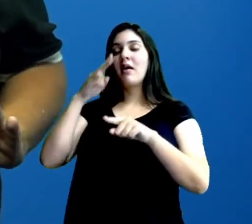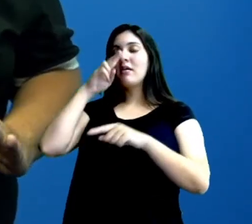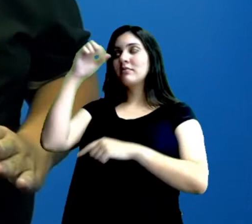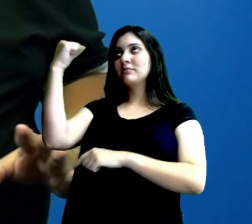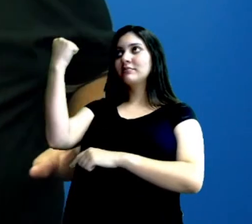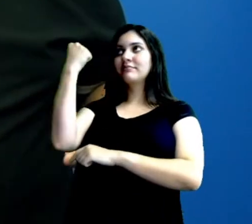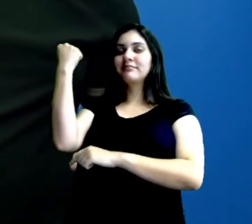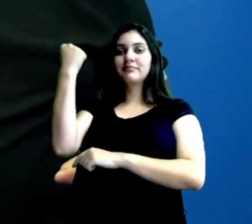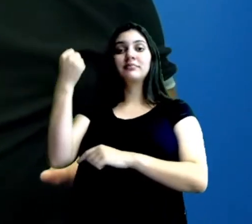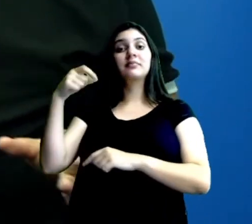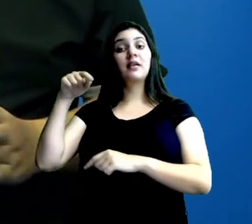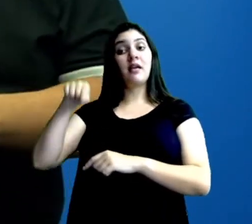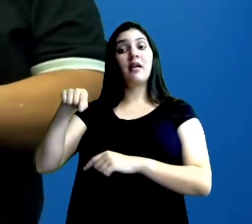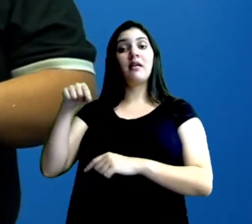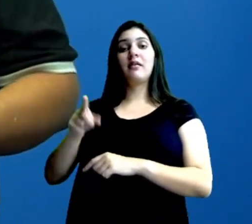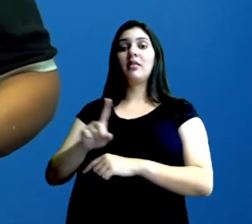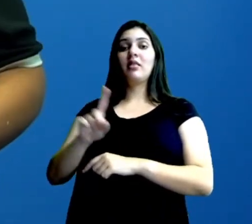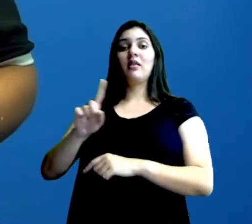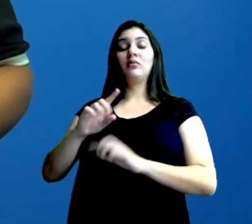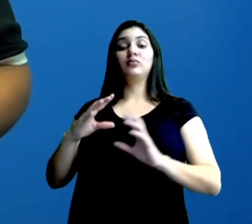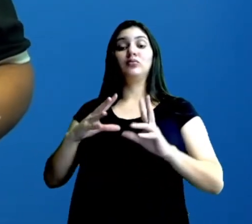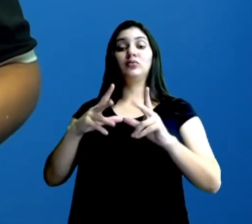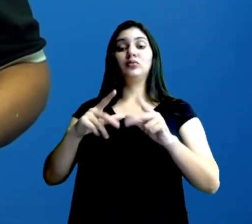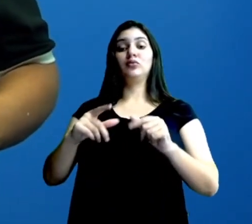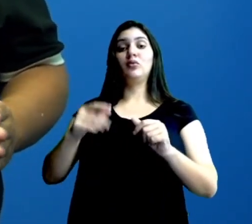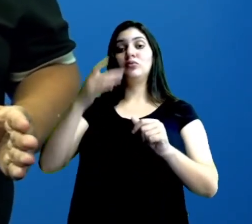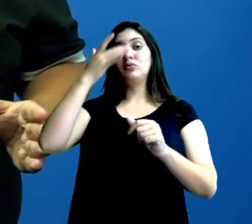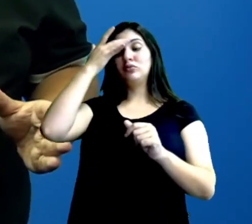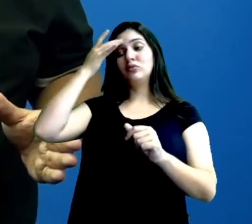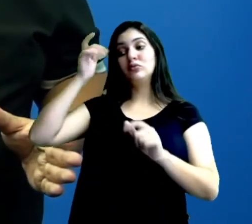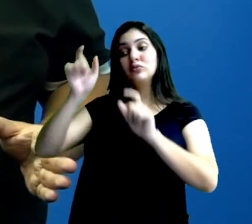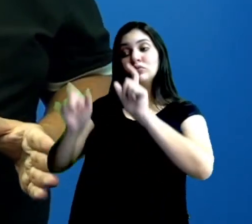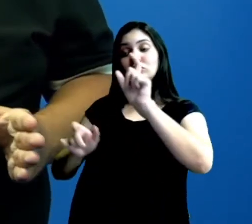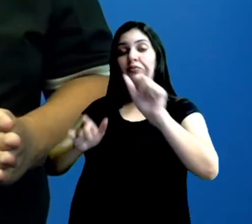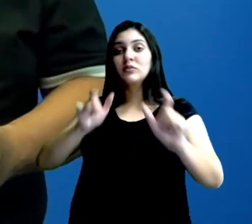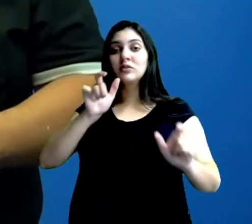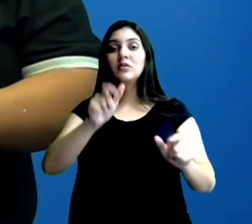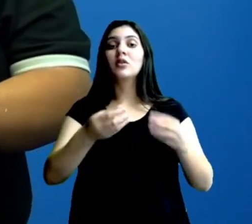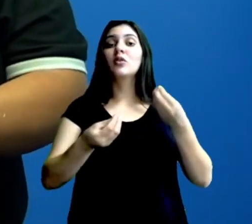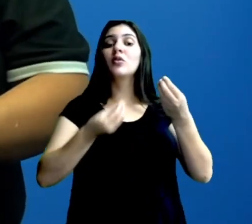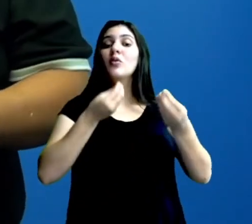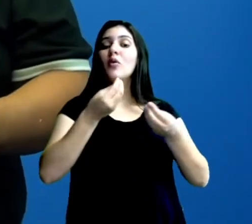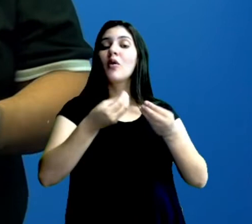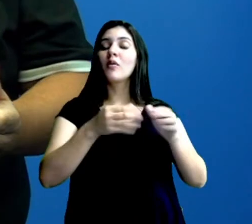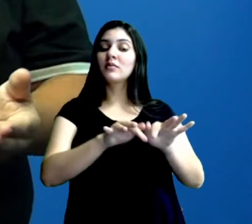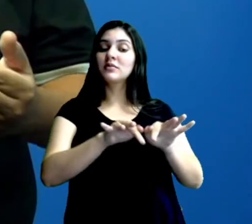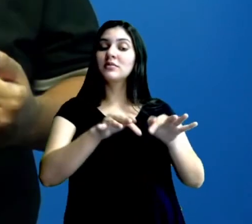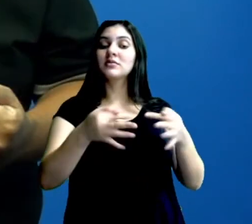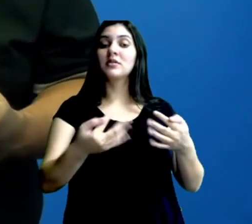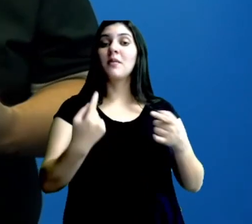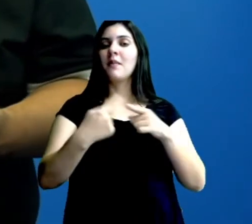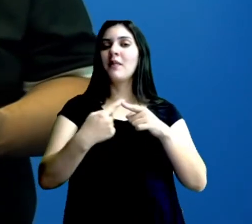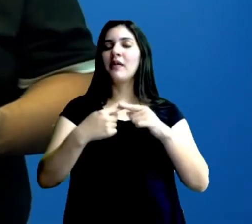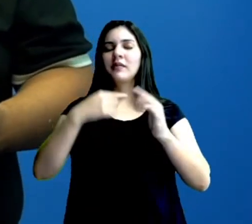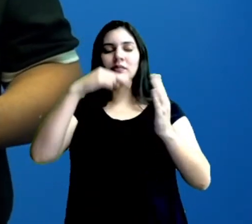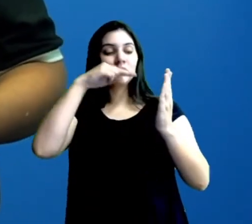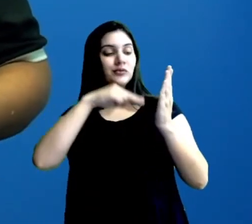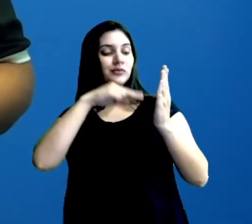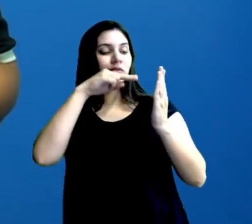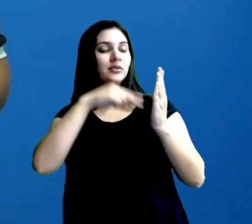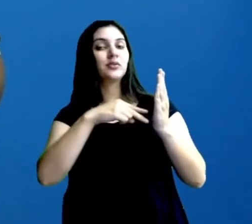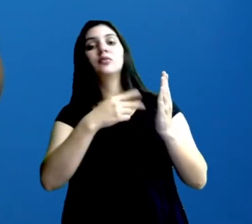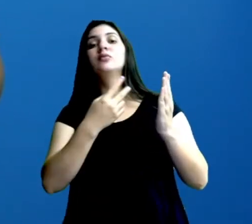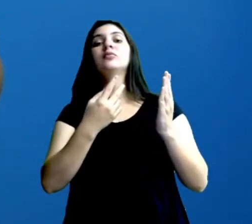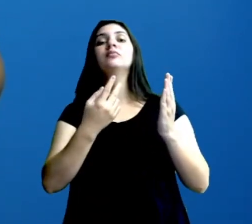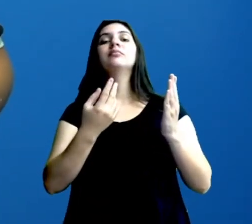não. Aqui todos os personagens são tratados de forma simples, porque os leitores, né,